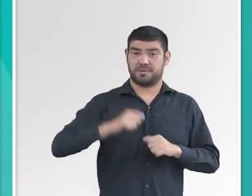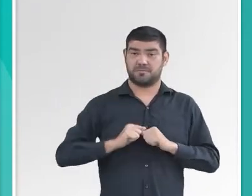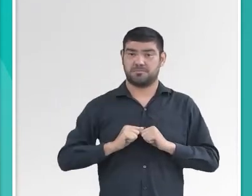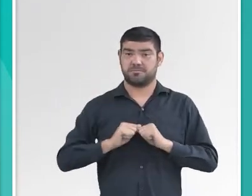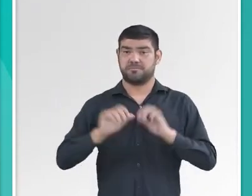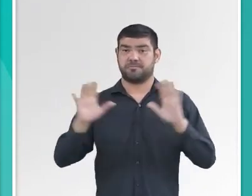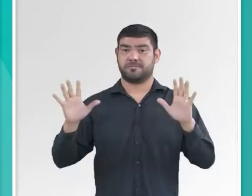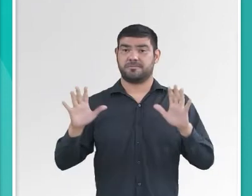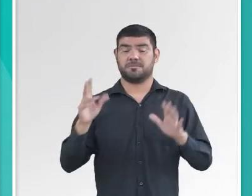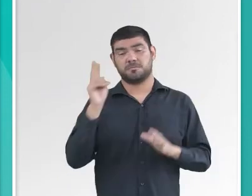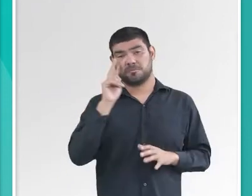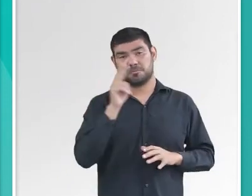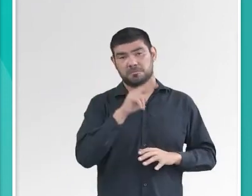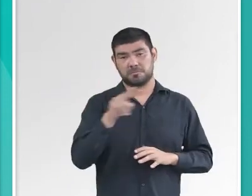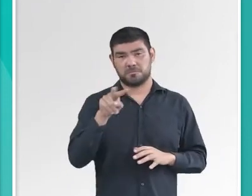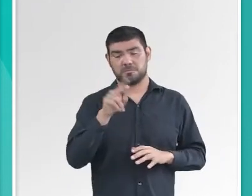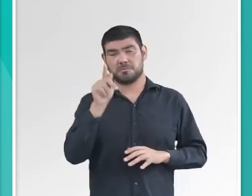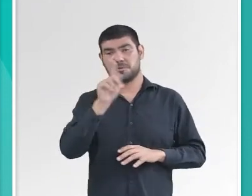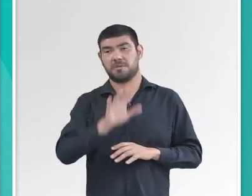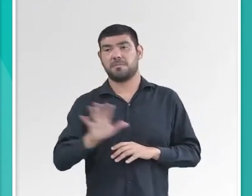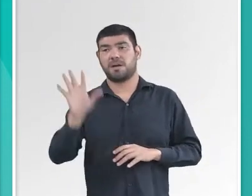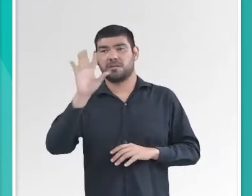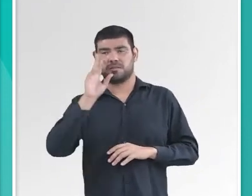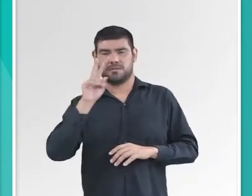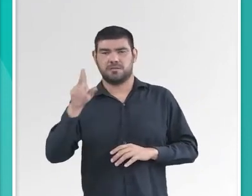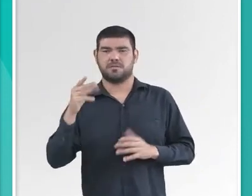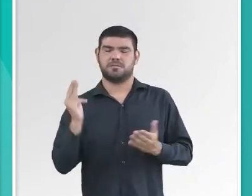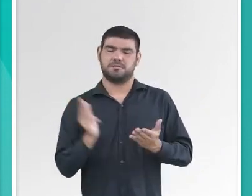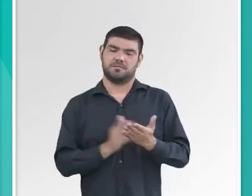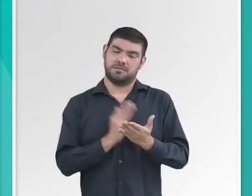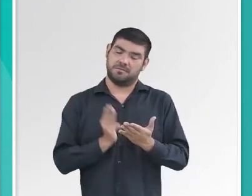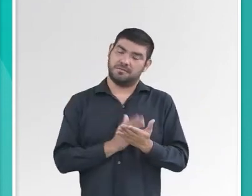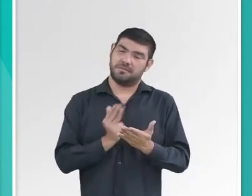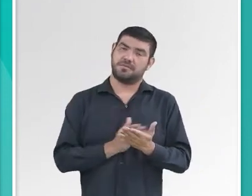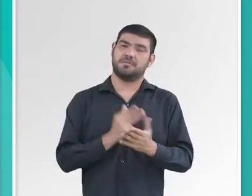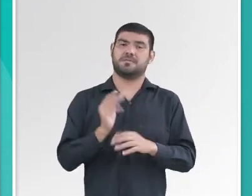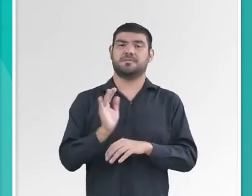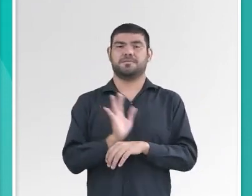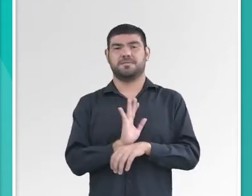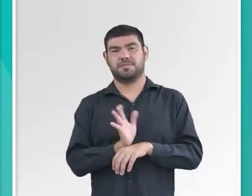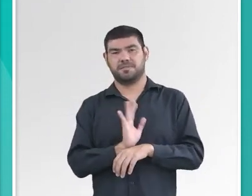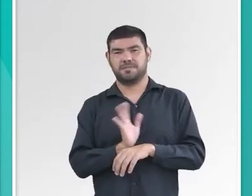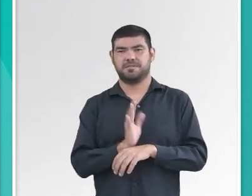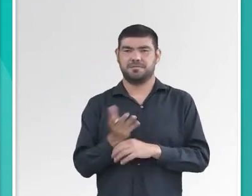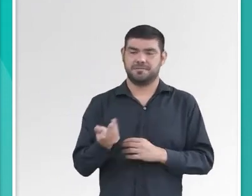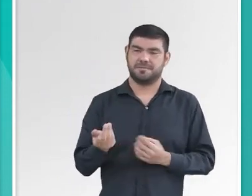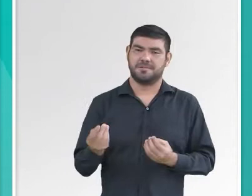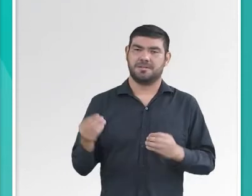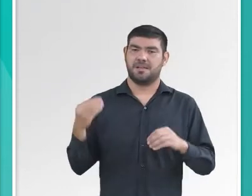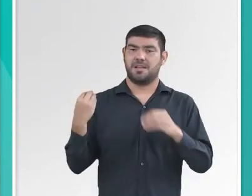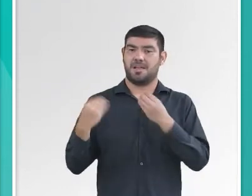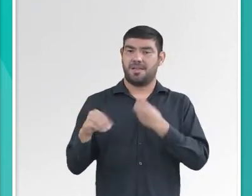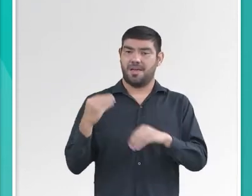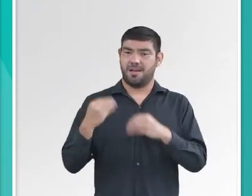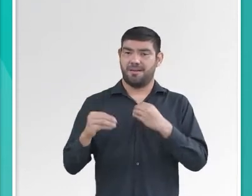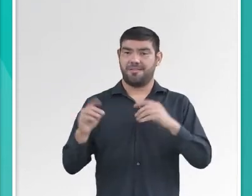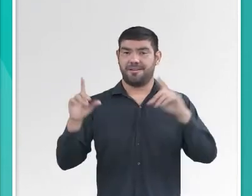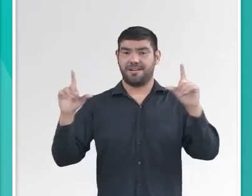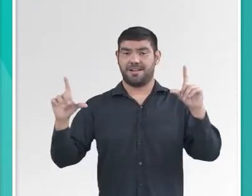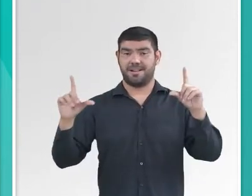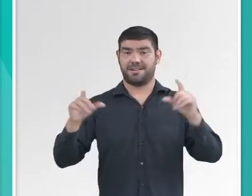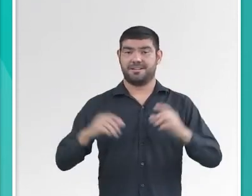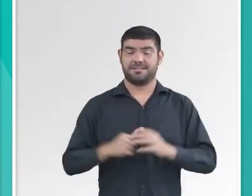vocês podem observar nas nossas imagens, olha só. Livros, filmes, como a gente pode observar aí a capa de um filme,